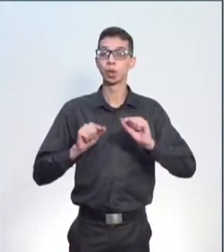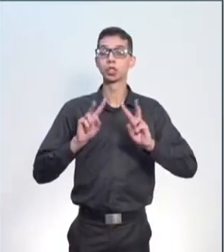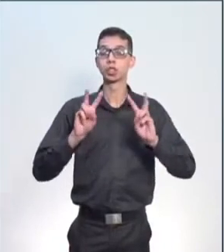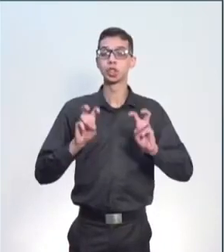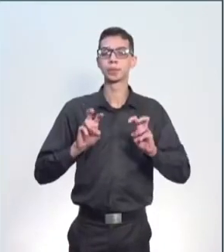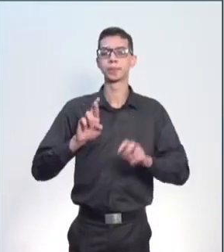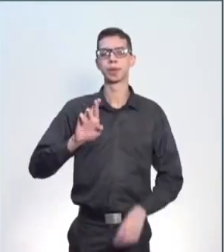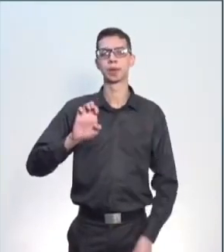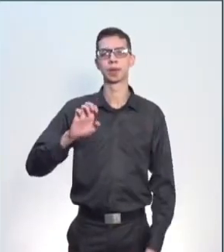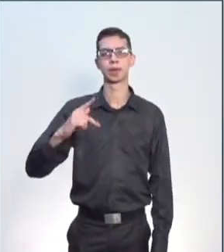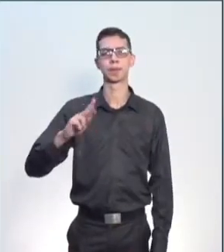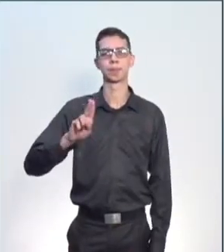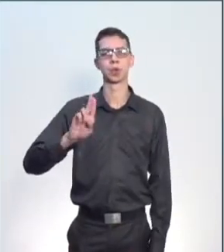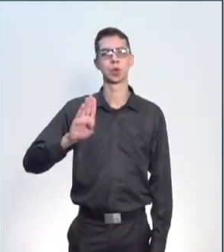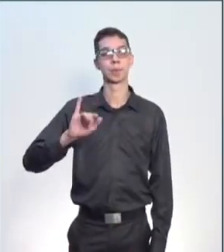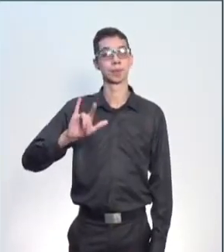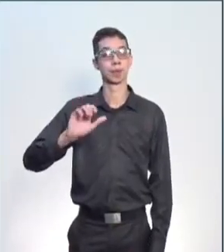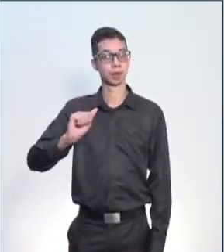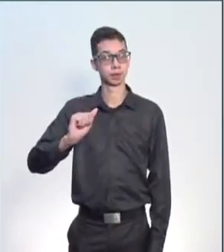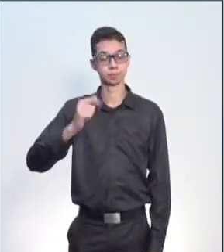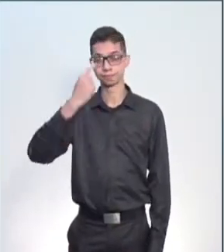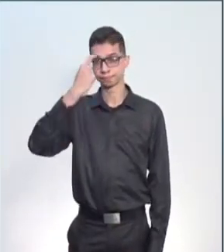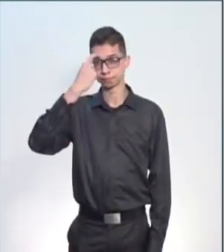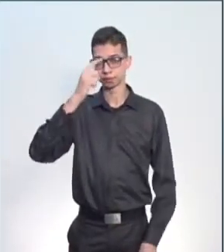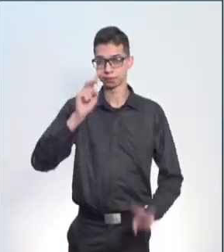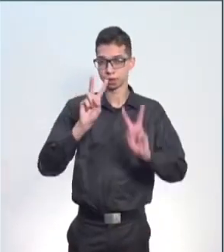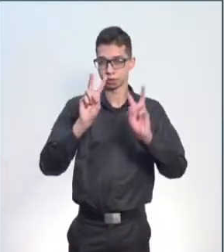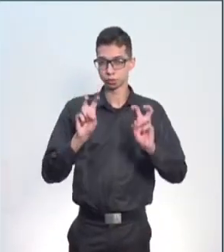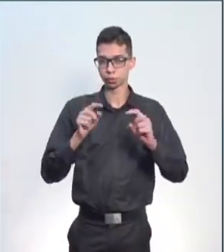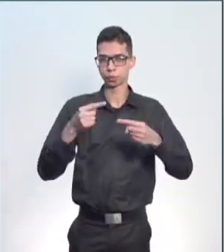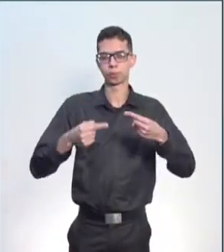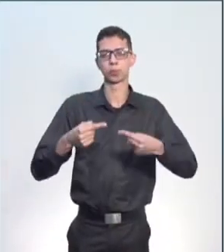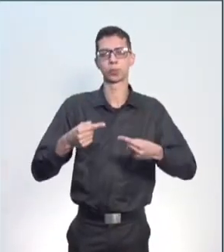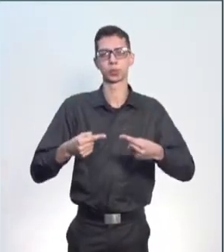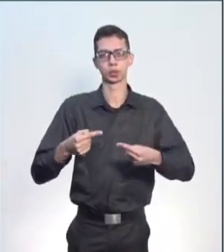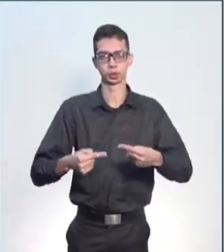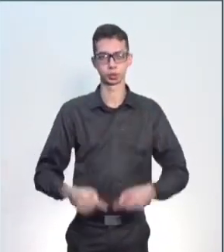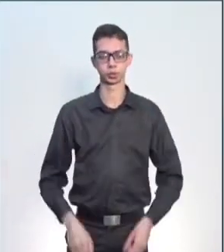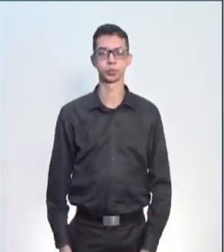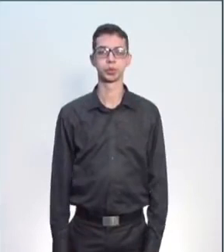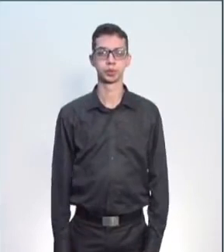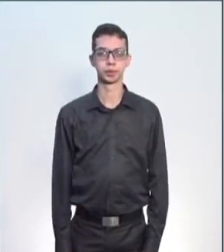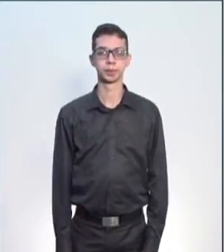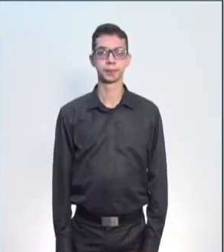nosso assunto, quando a gente pensa em solidariedade no viés político. Né?